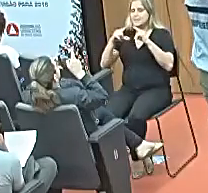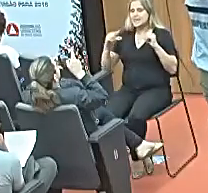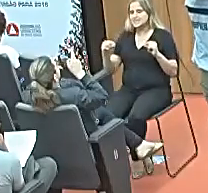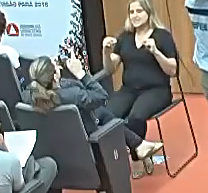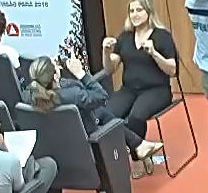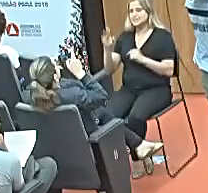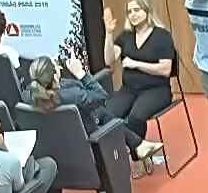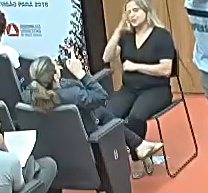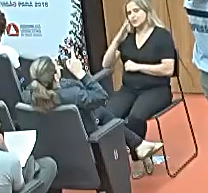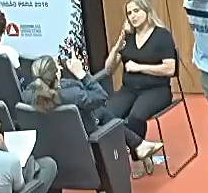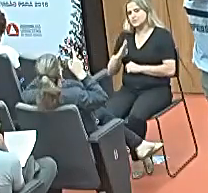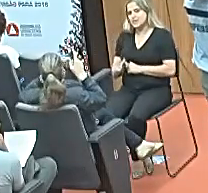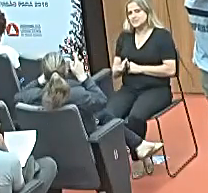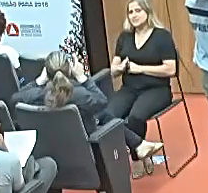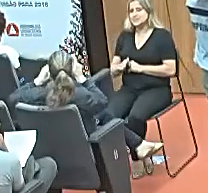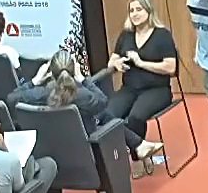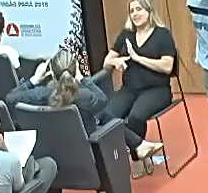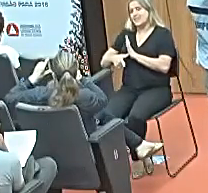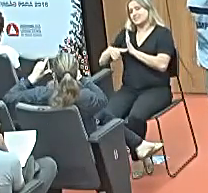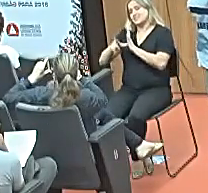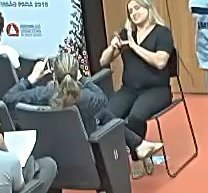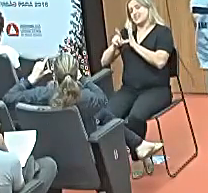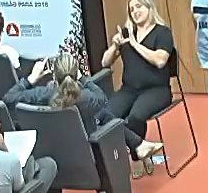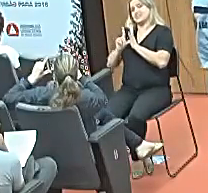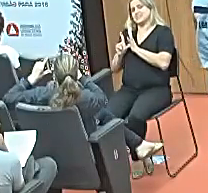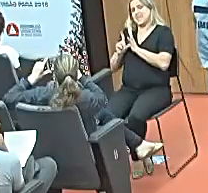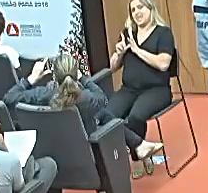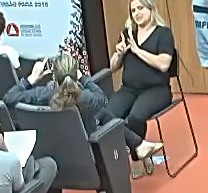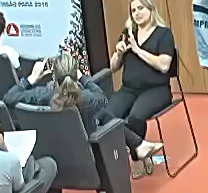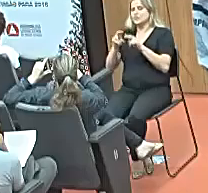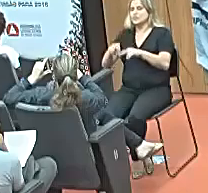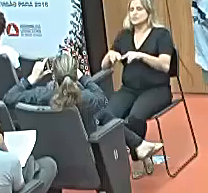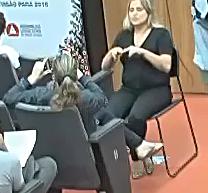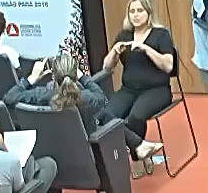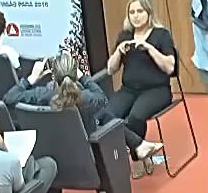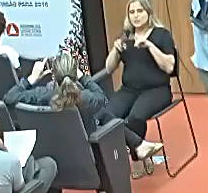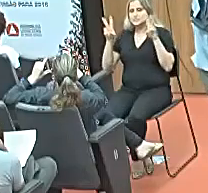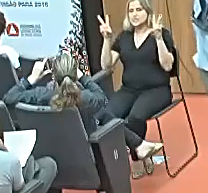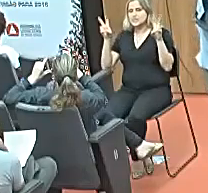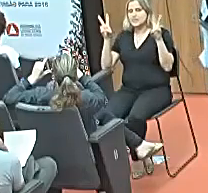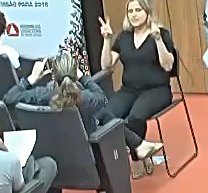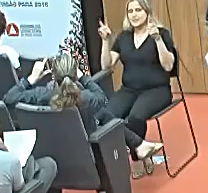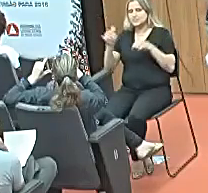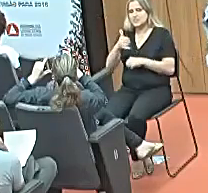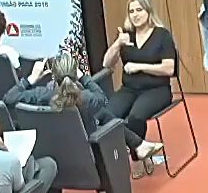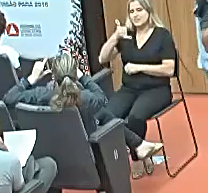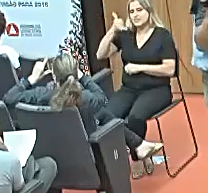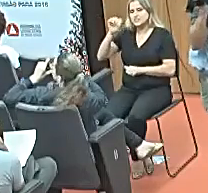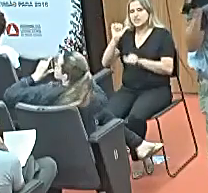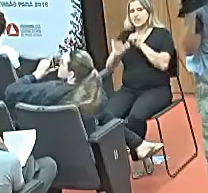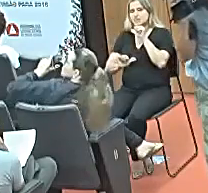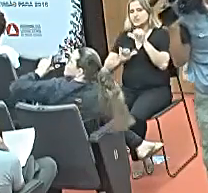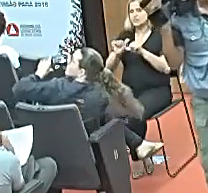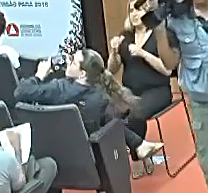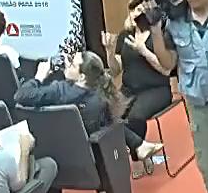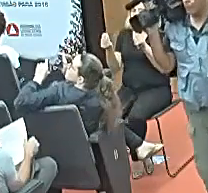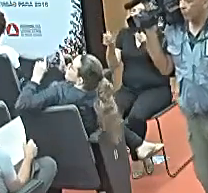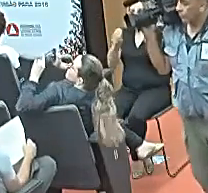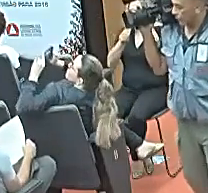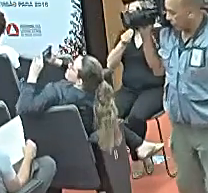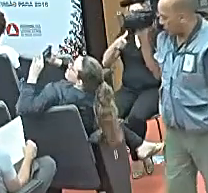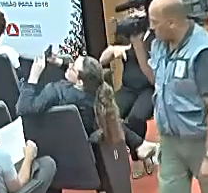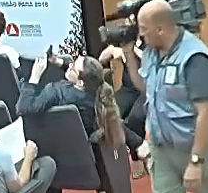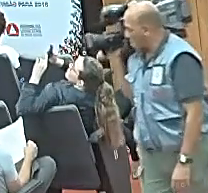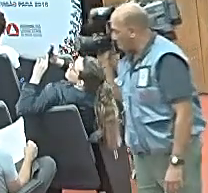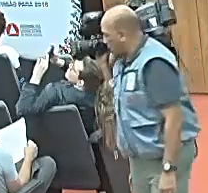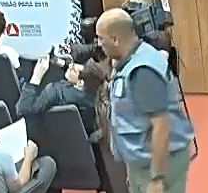o brasil está bastante atrasado do ponto de vista da dessa temática nas energias renováveis mas muito atrasado